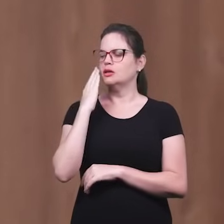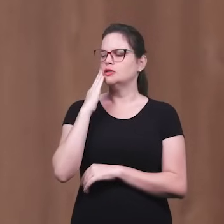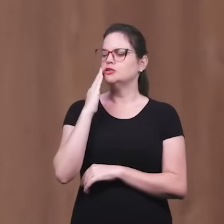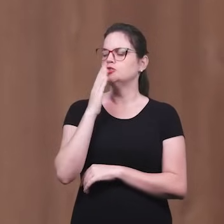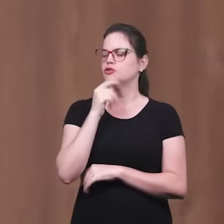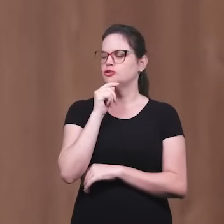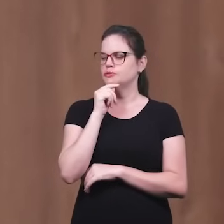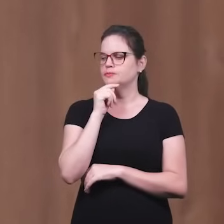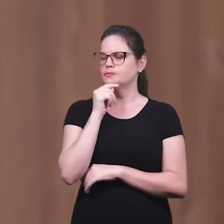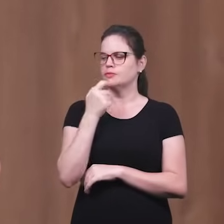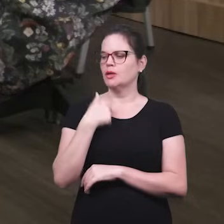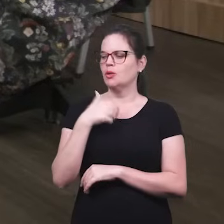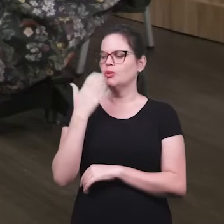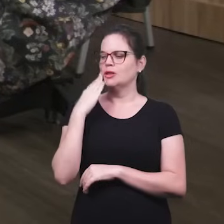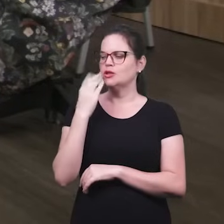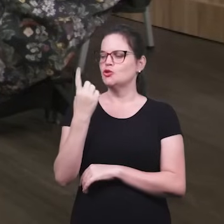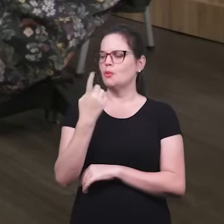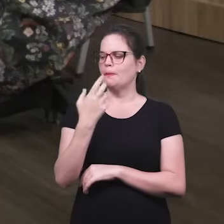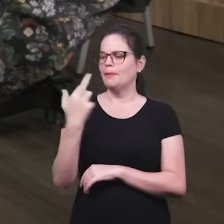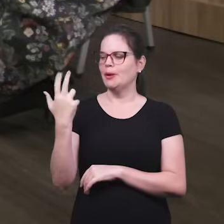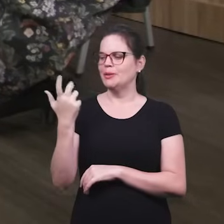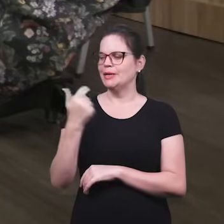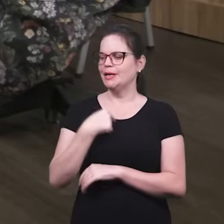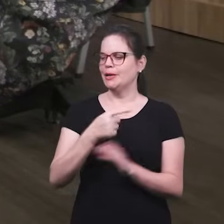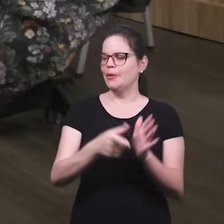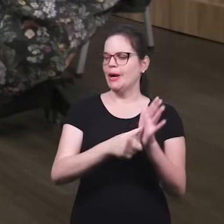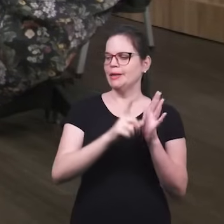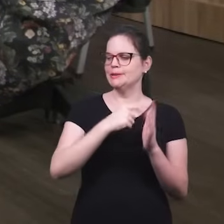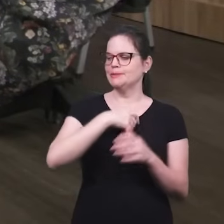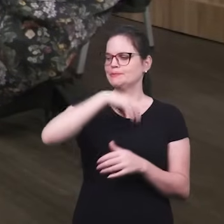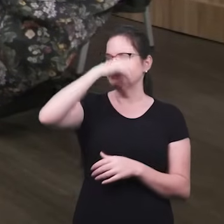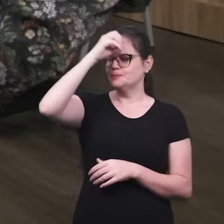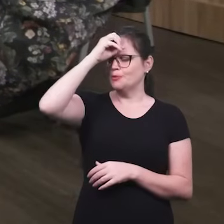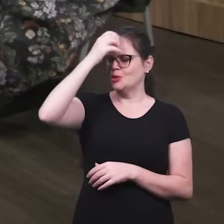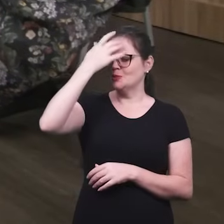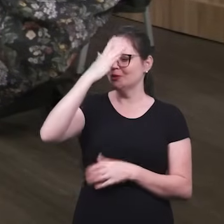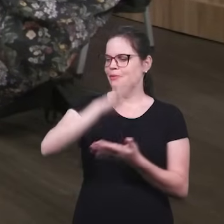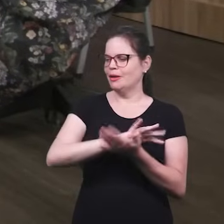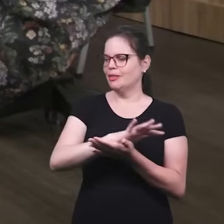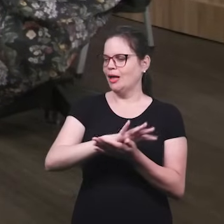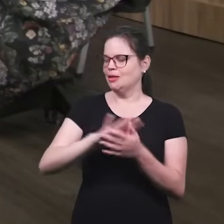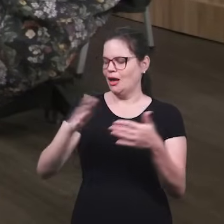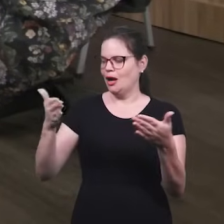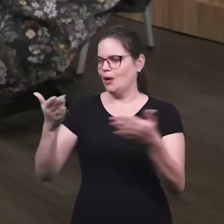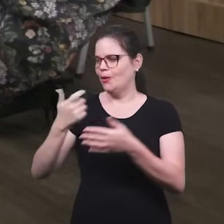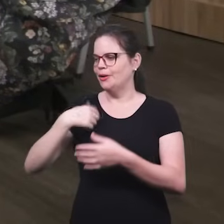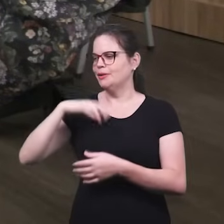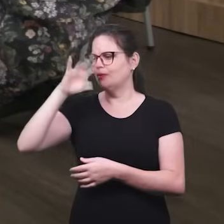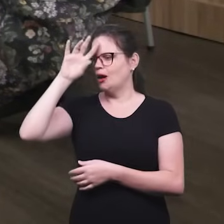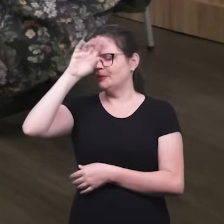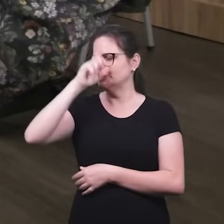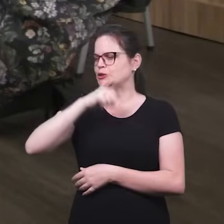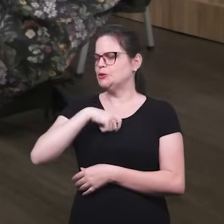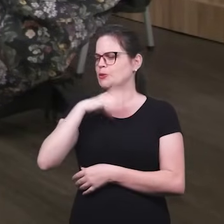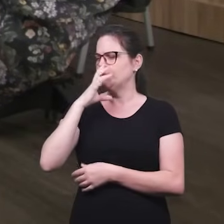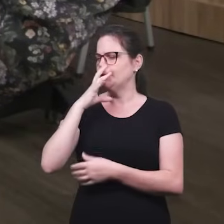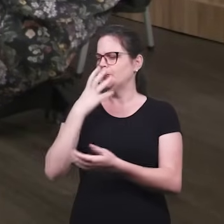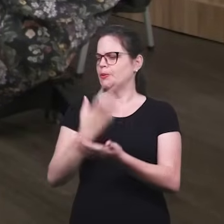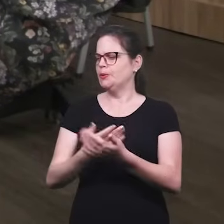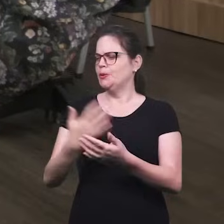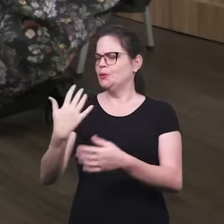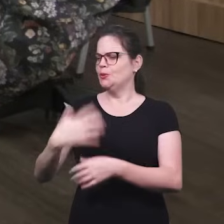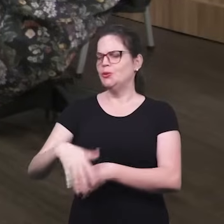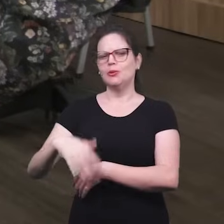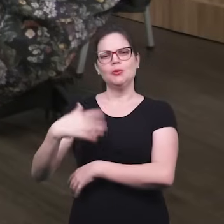coisa, eu não sabia de nada. Uhum. Que coisa. Eu não sabia de nada. Eu estou